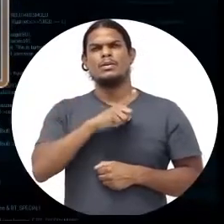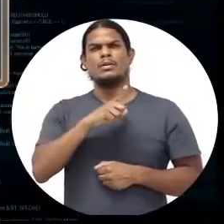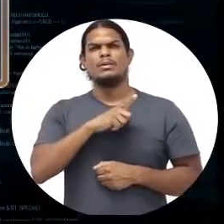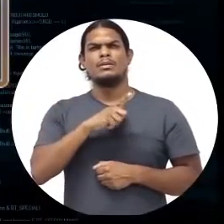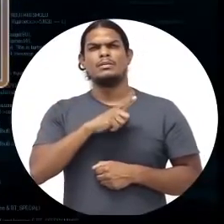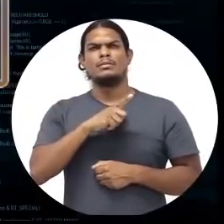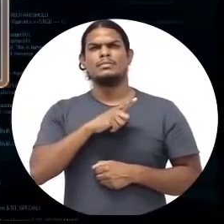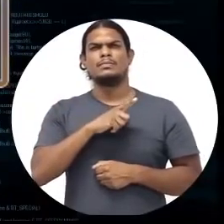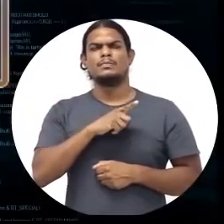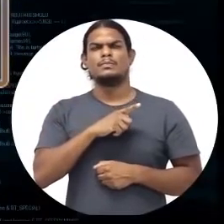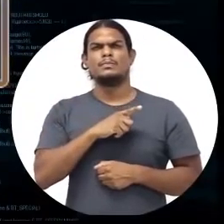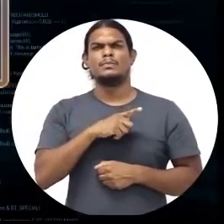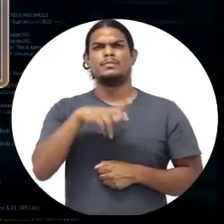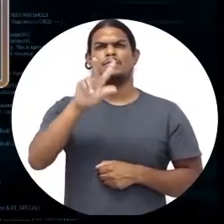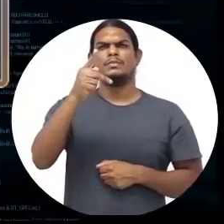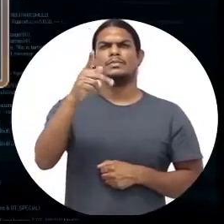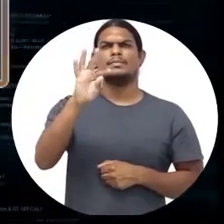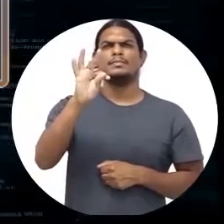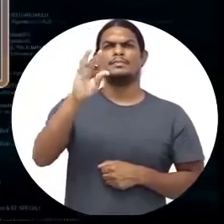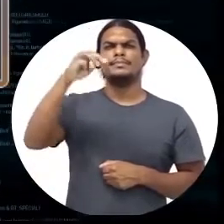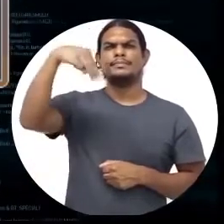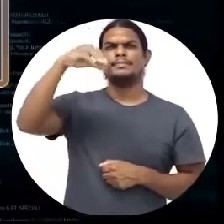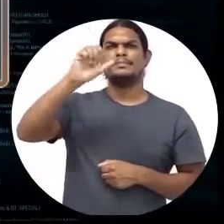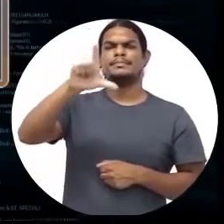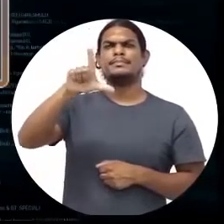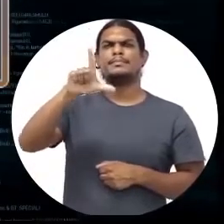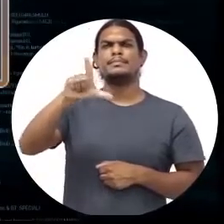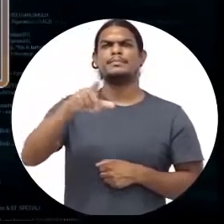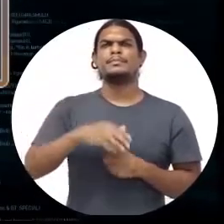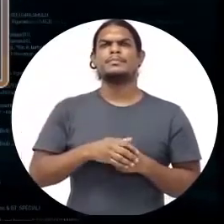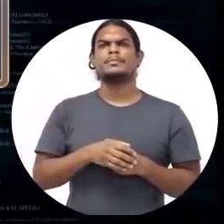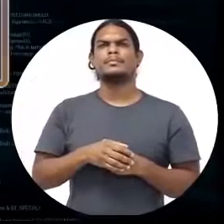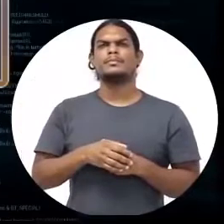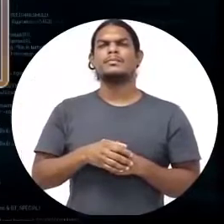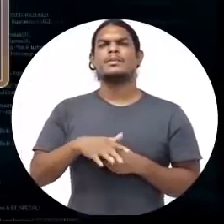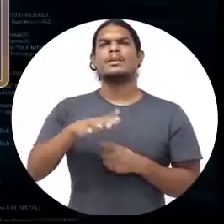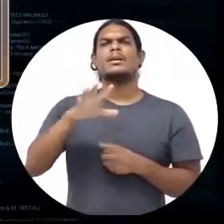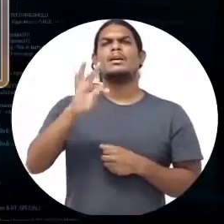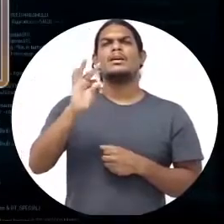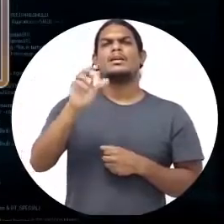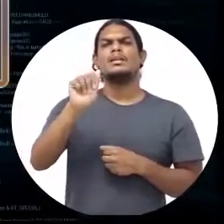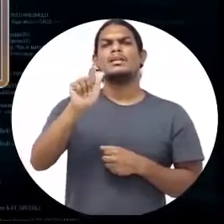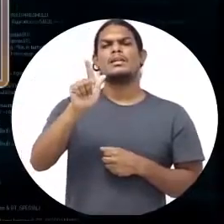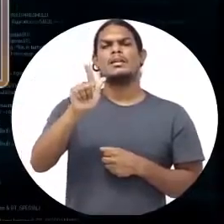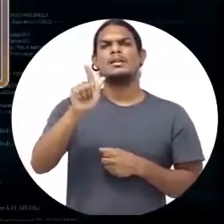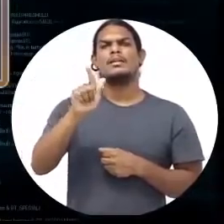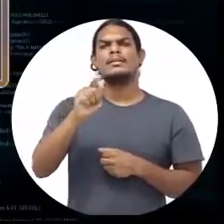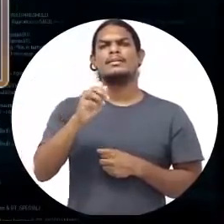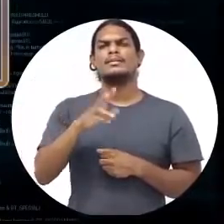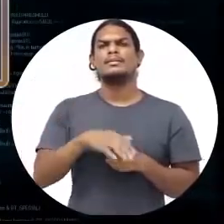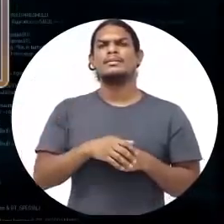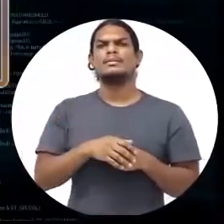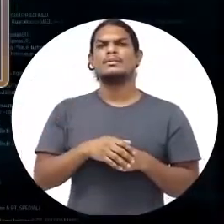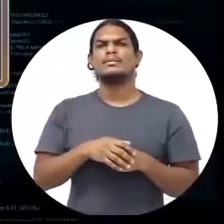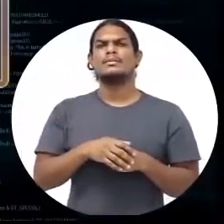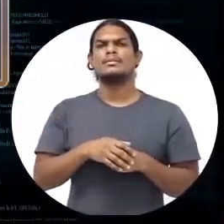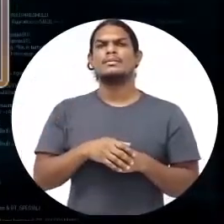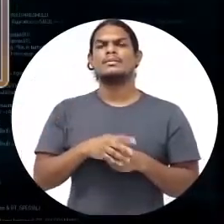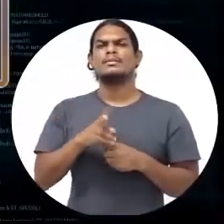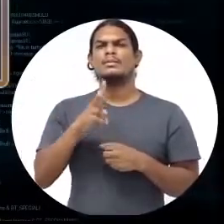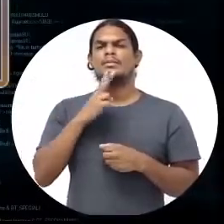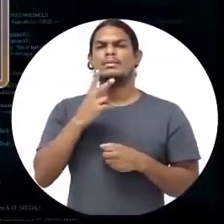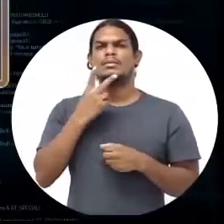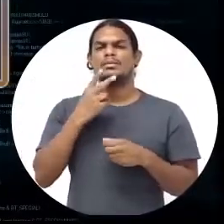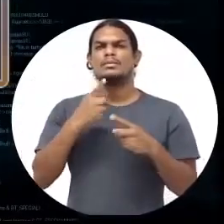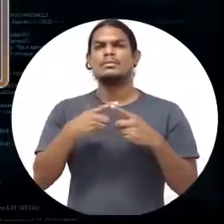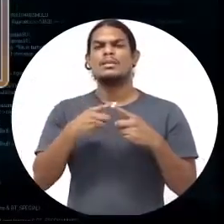a HTML, a tag HTML. As tags, elas são reconhecidas porque ela tem um menor